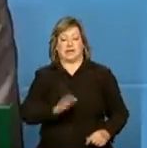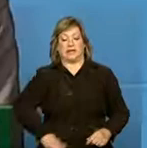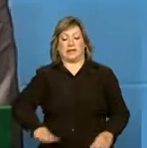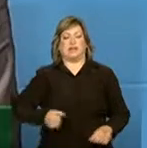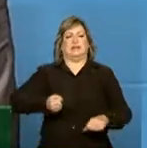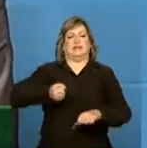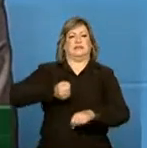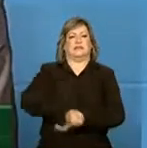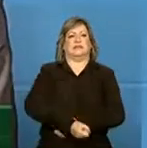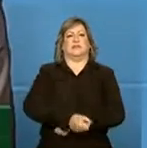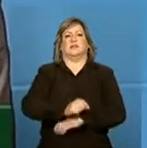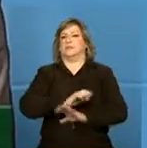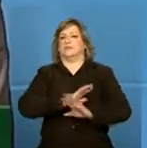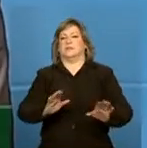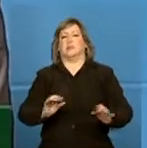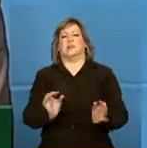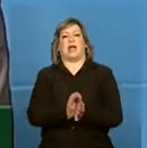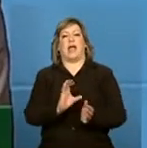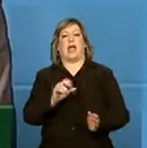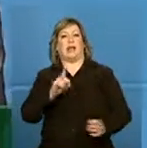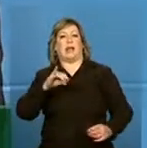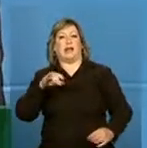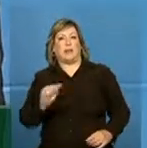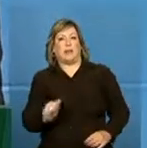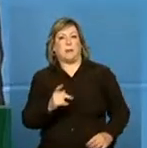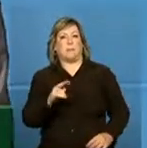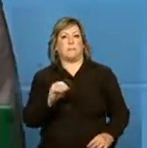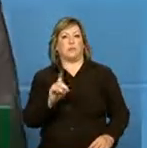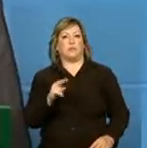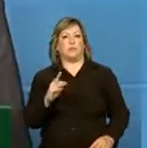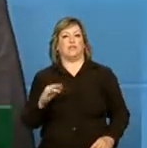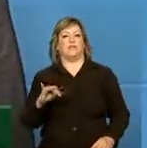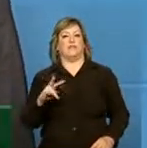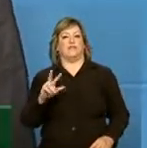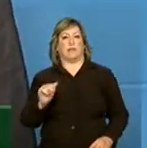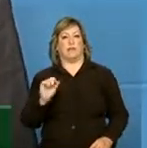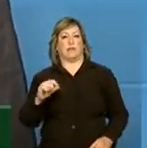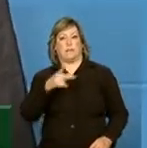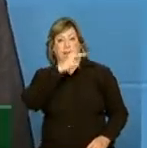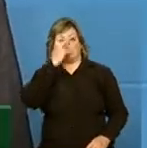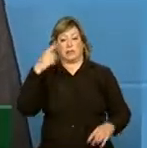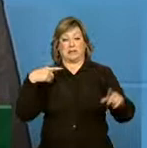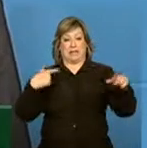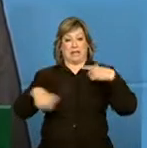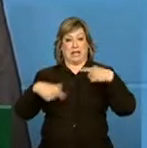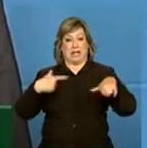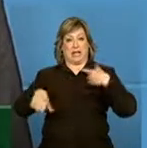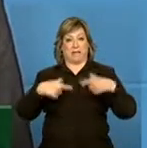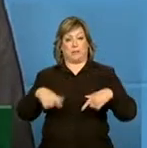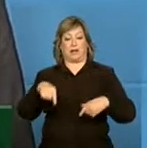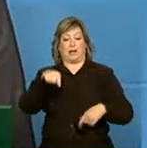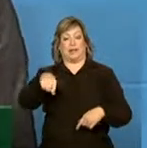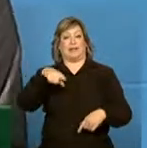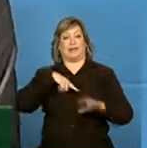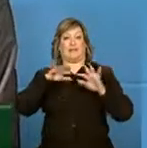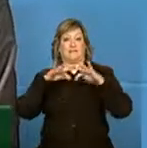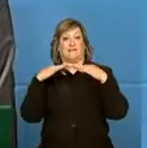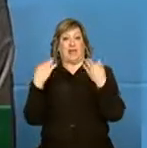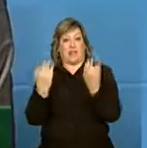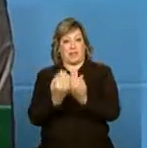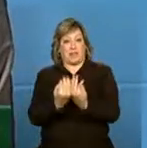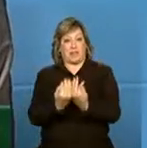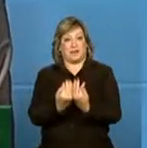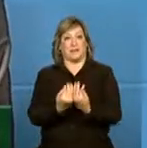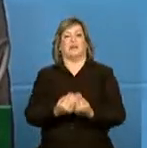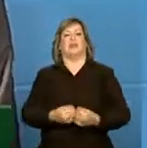produtiva. Além disso, compensar ou indenizar as famílias de trabalhadores em que tenha sido causado ou contribuído para o trabalho